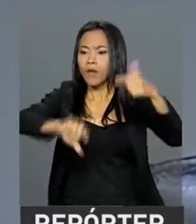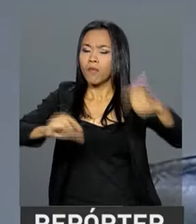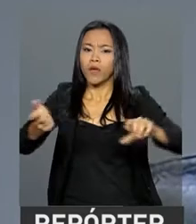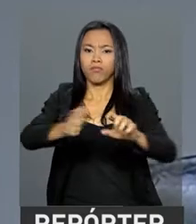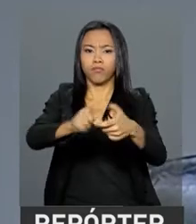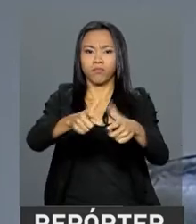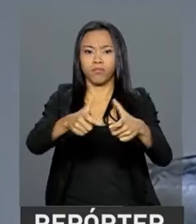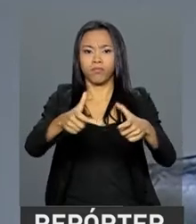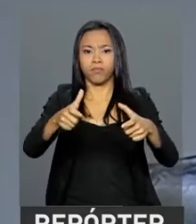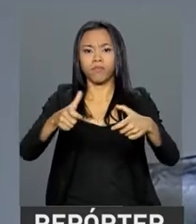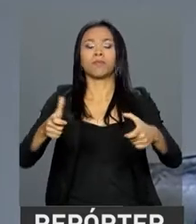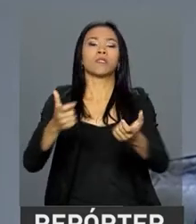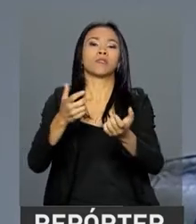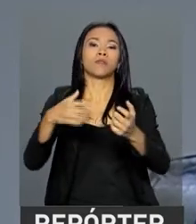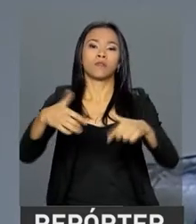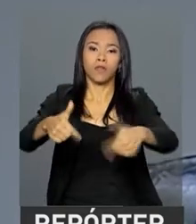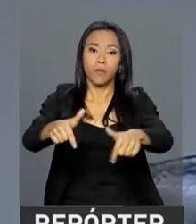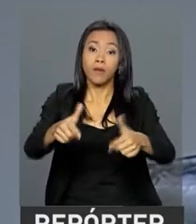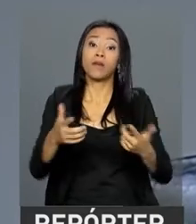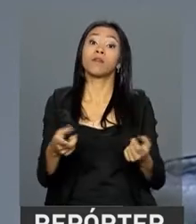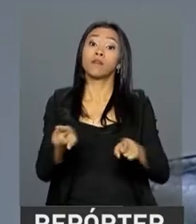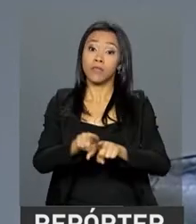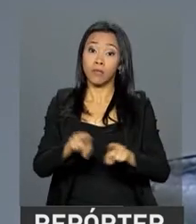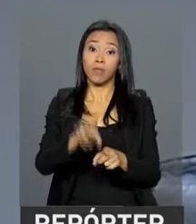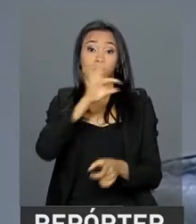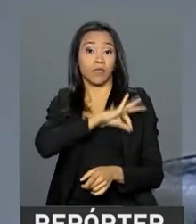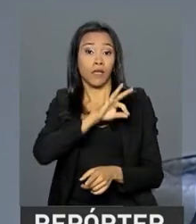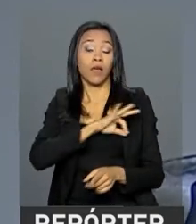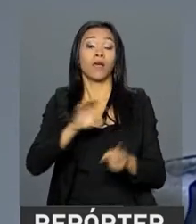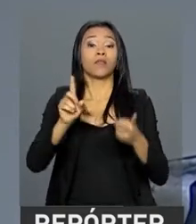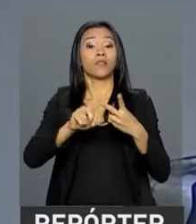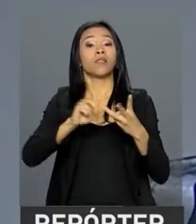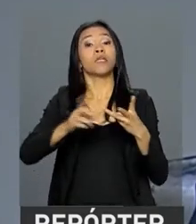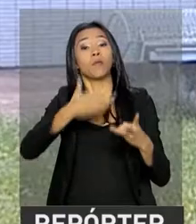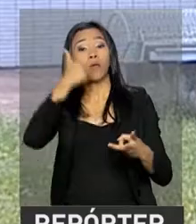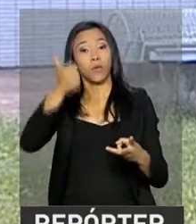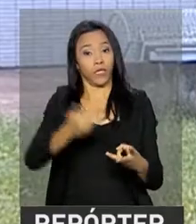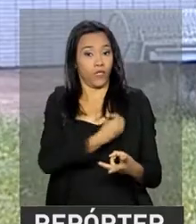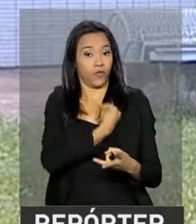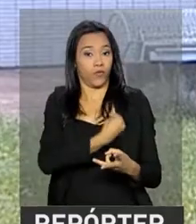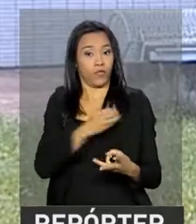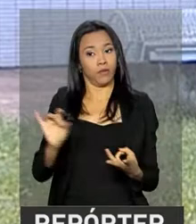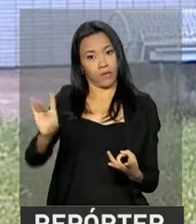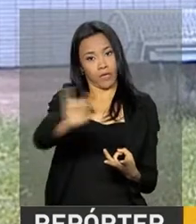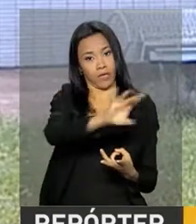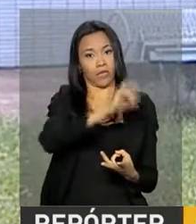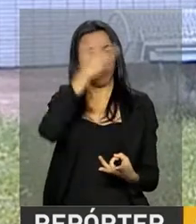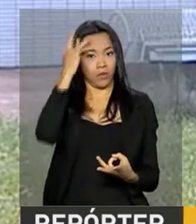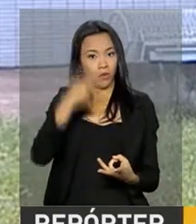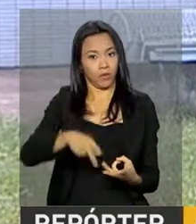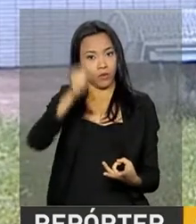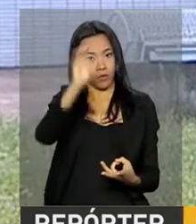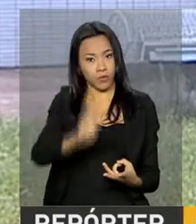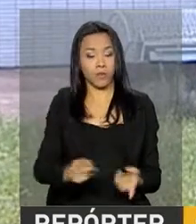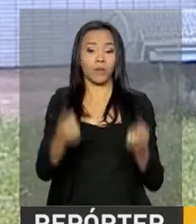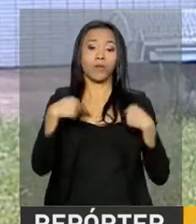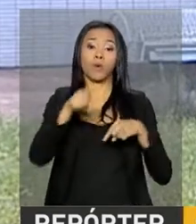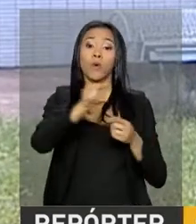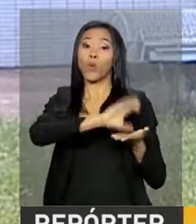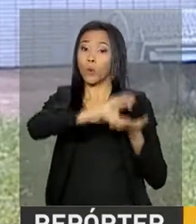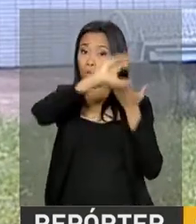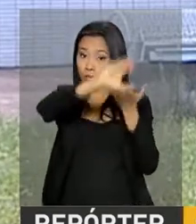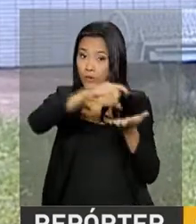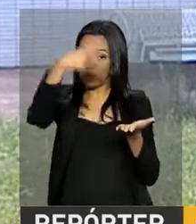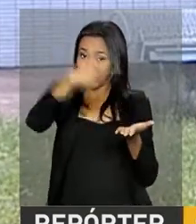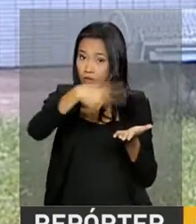de renda ea melhoria da qualidade de vida da população brasileira o conselho monetário nacional também informou que a partir